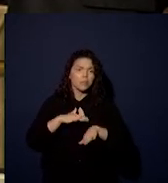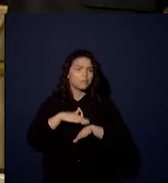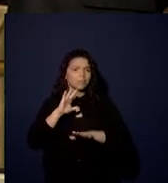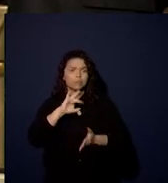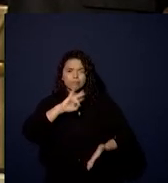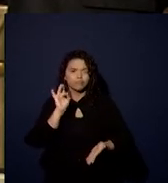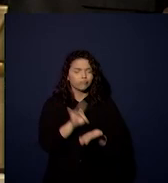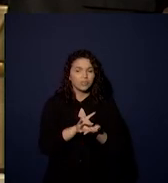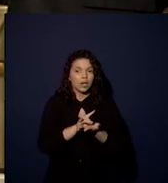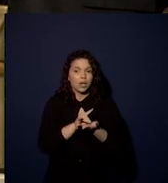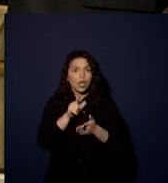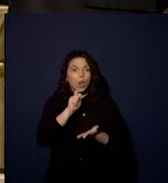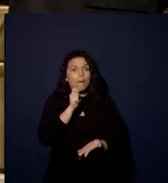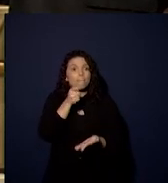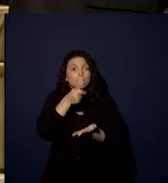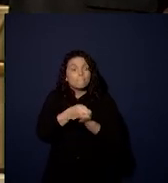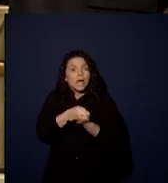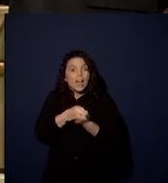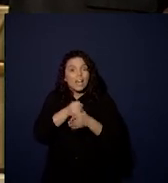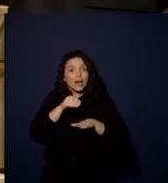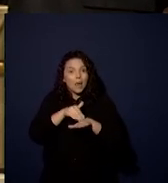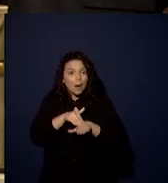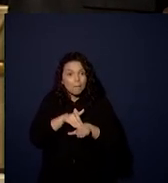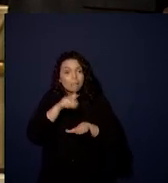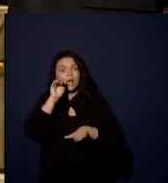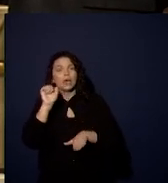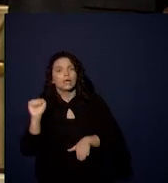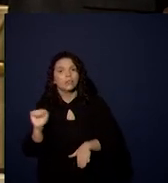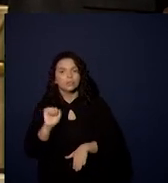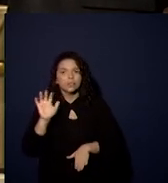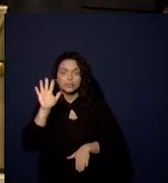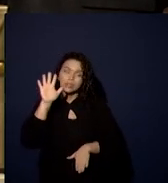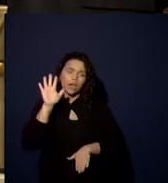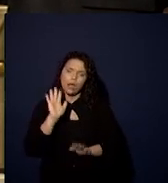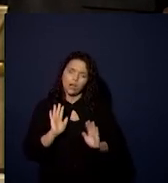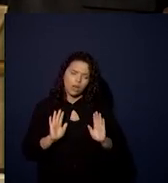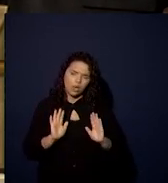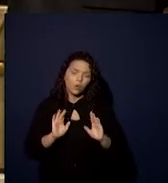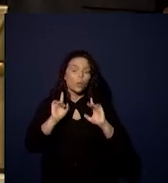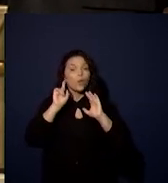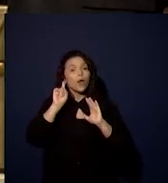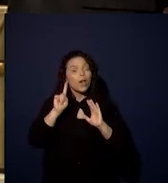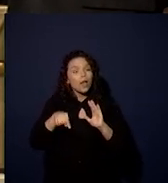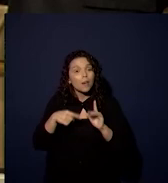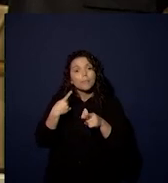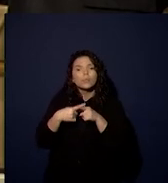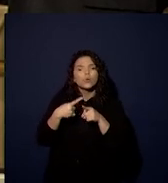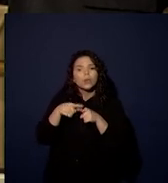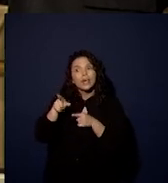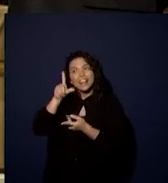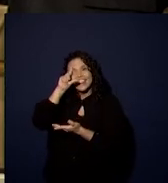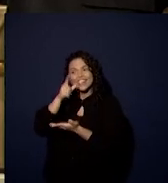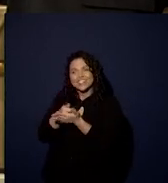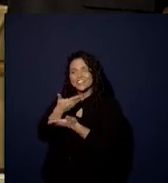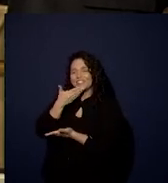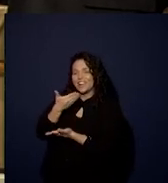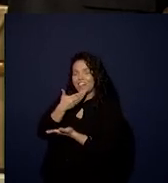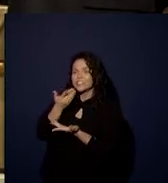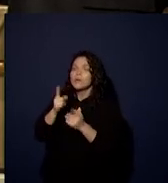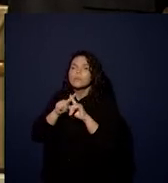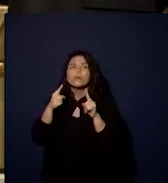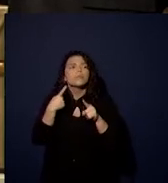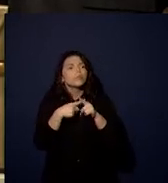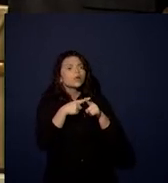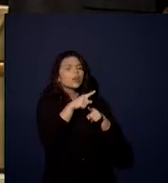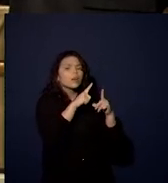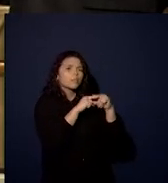você não tá pagando mais cara essa decisão tá fácil Mas por que que a gente só tem em Brasília ainda né a gente vai